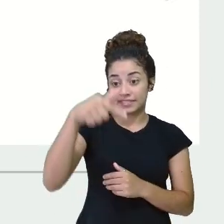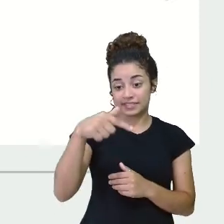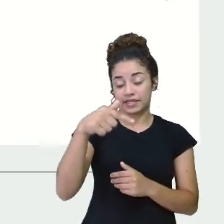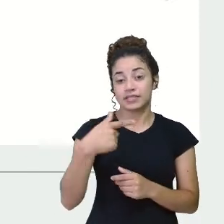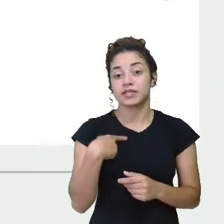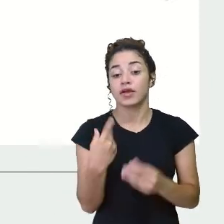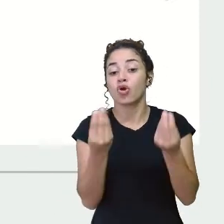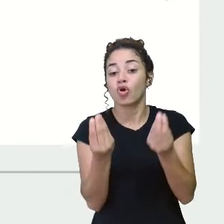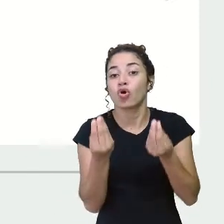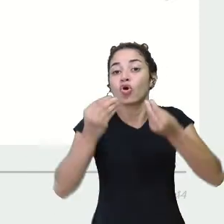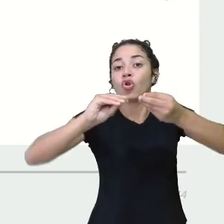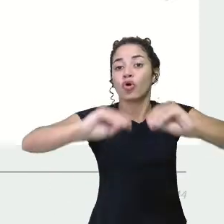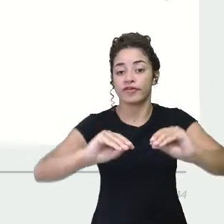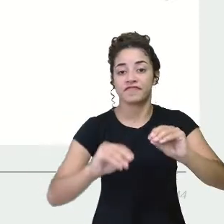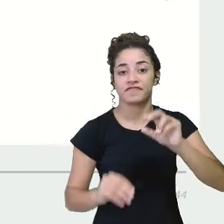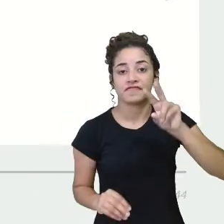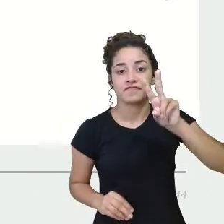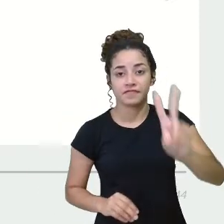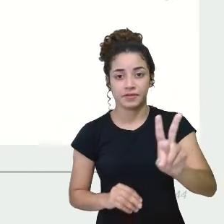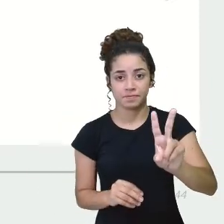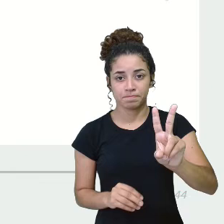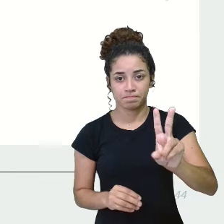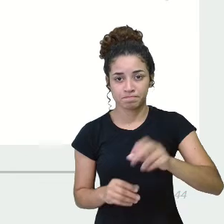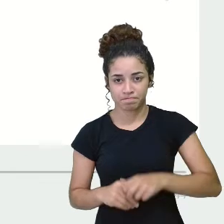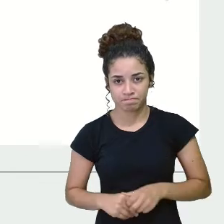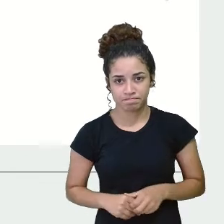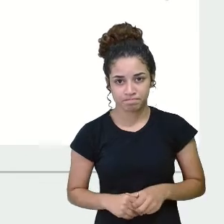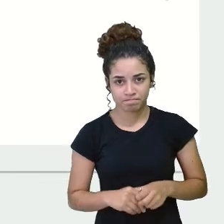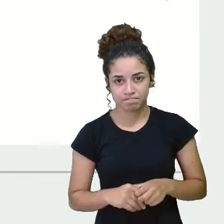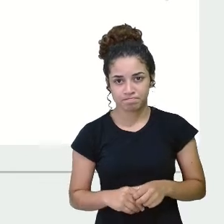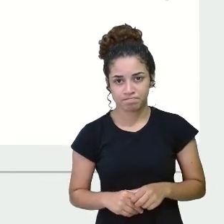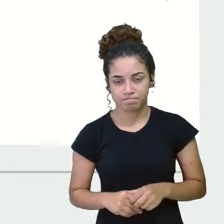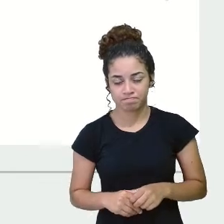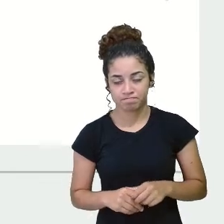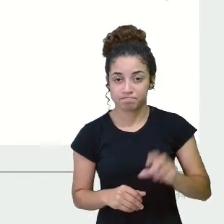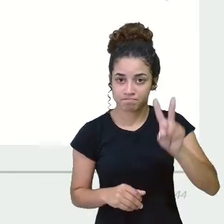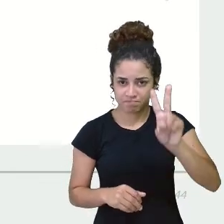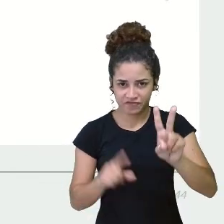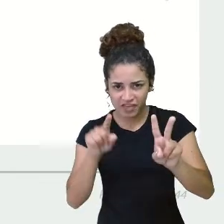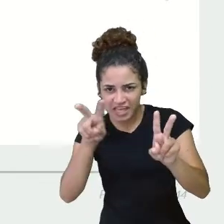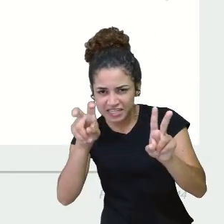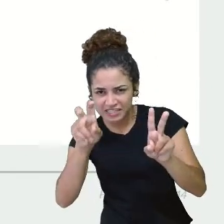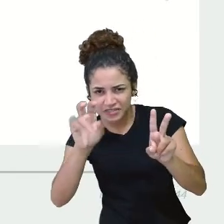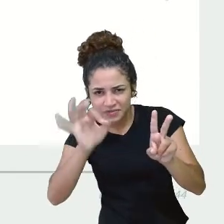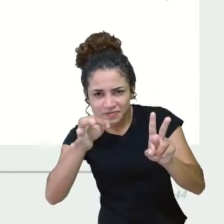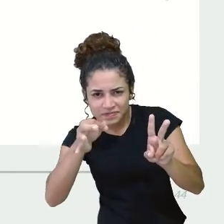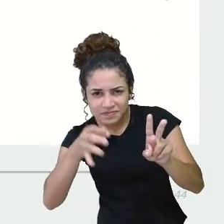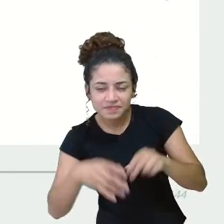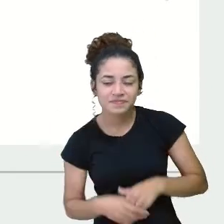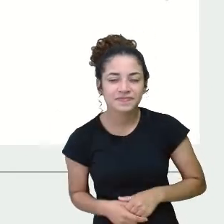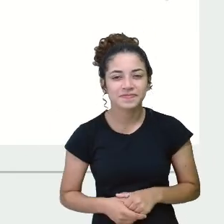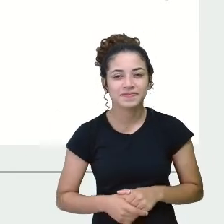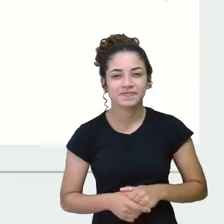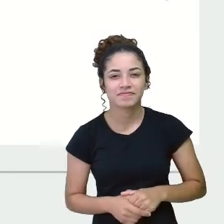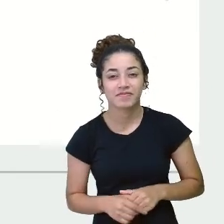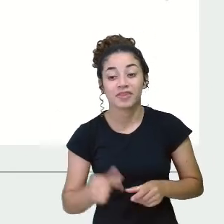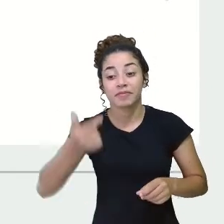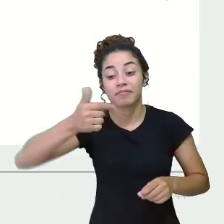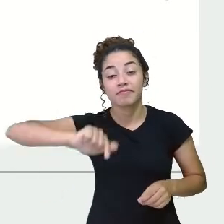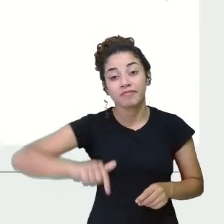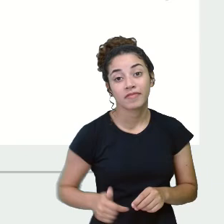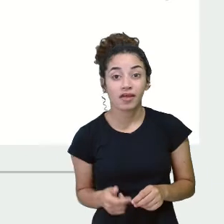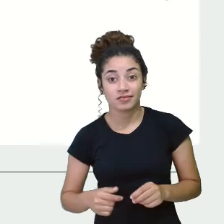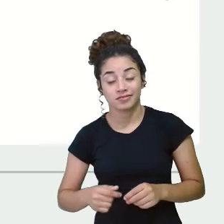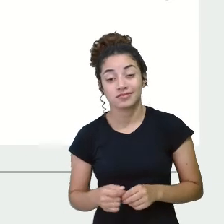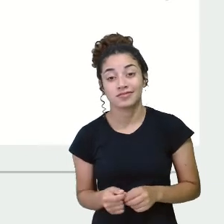eles botaram o V, que vale o 5, né? O V não vale o 5 em romanos, com mais